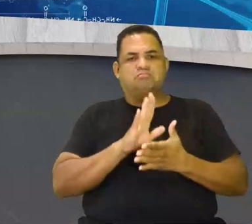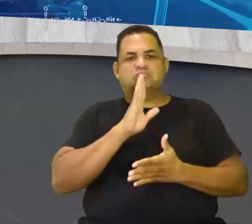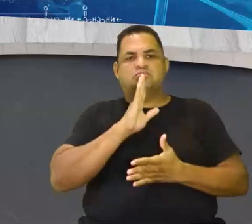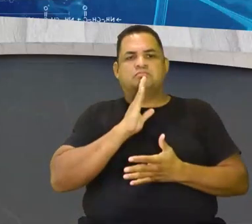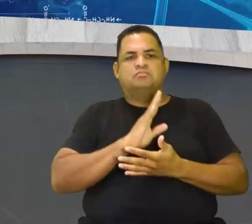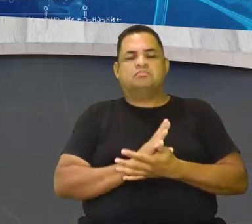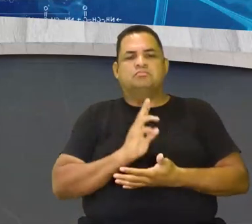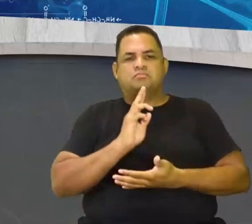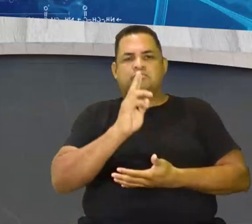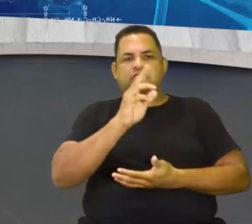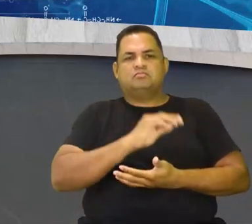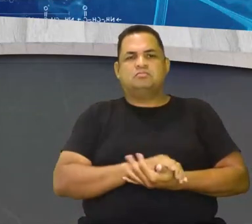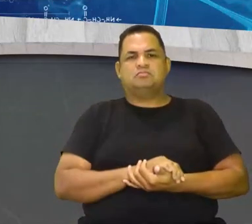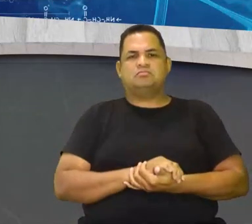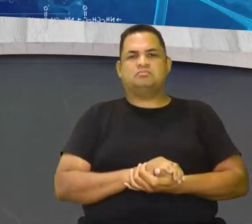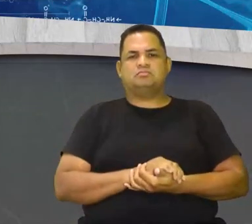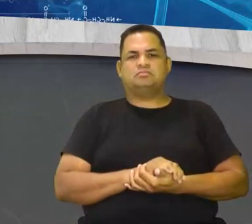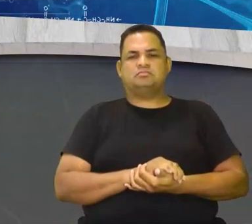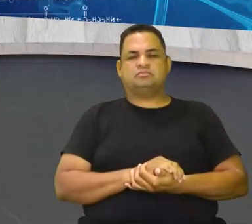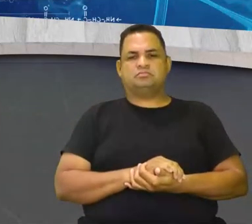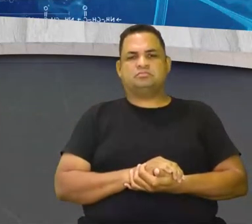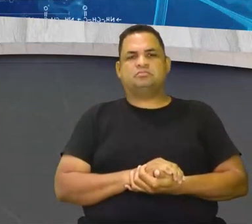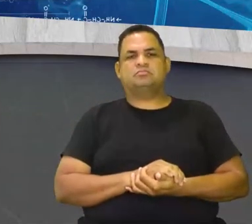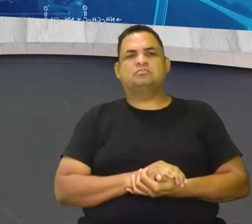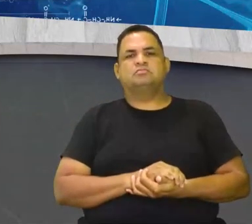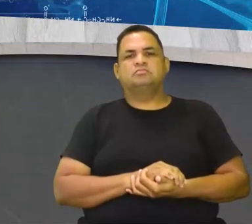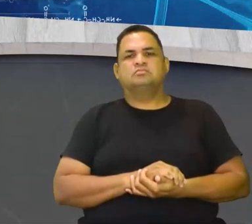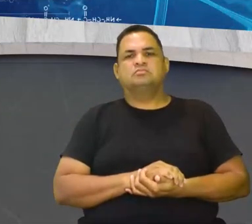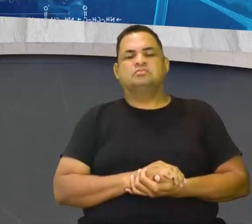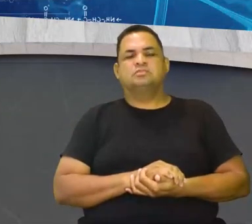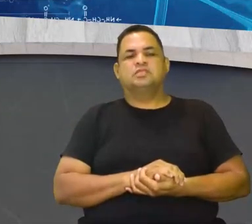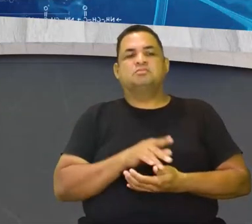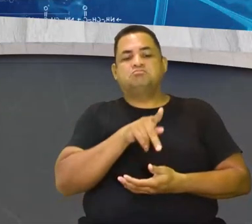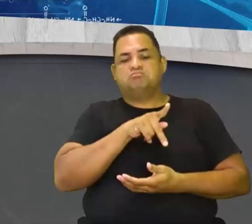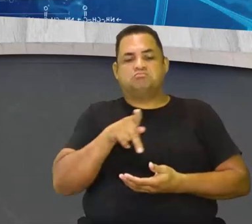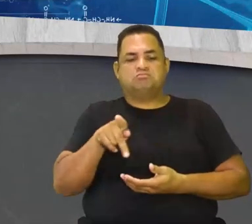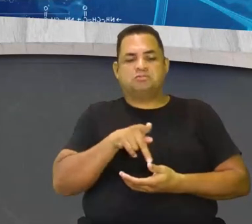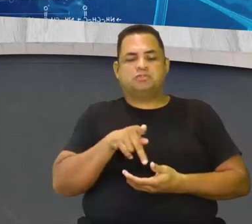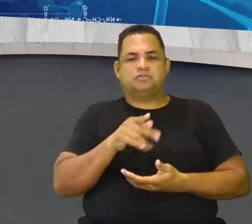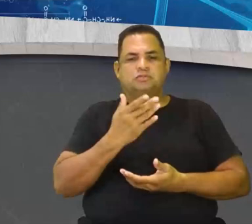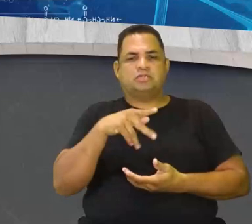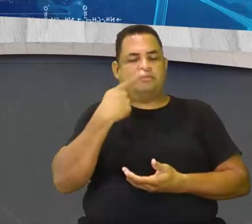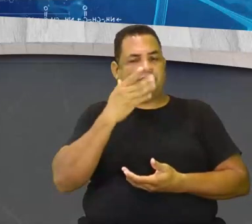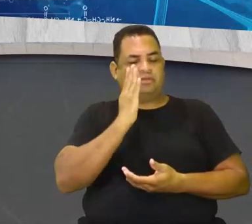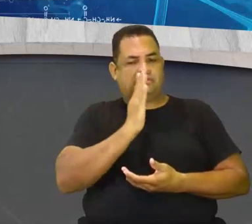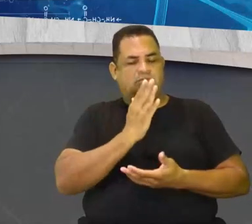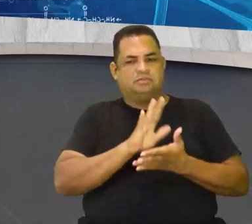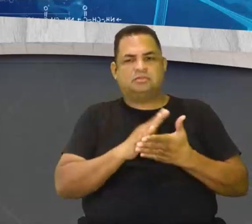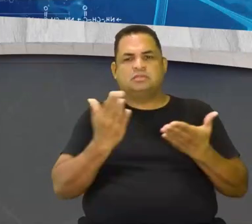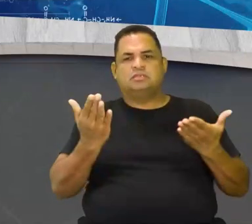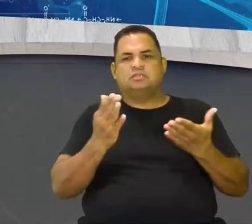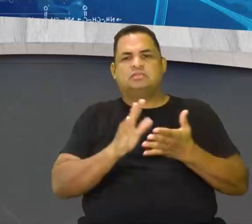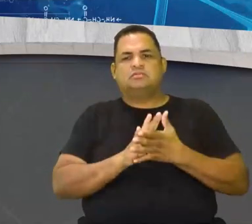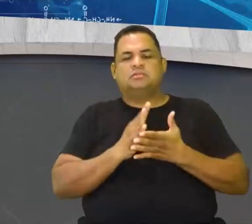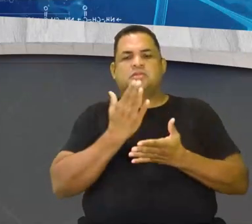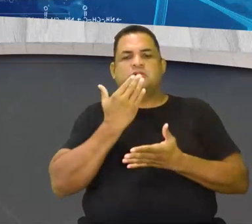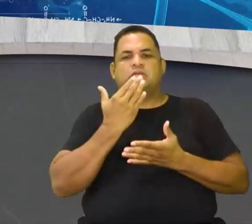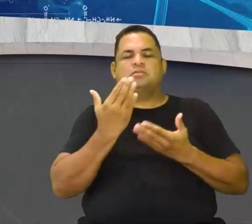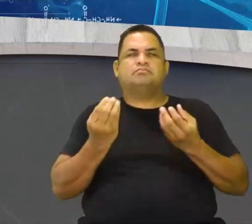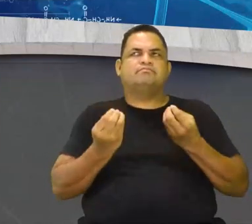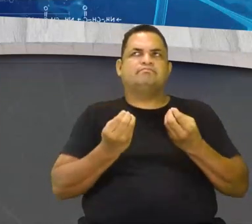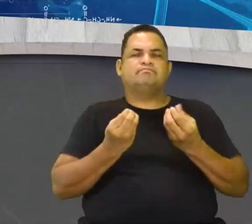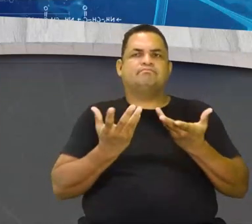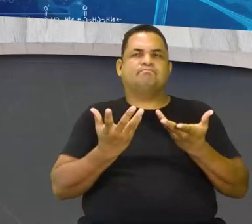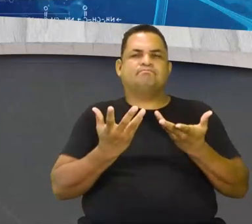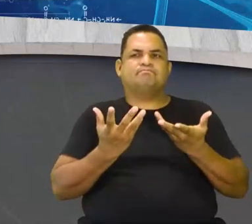Vamos continuar então, gente? Então vamos lá. Como o professor Almeida estava falando, nessa parte da alimentação, vocês podem até pensar